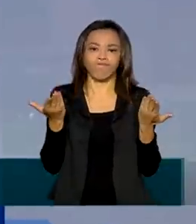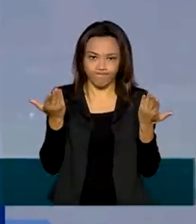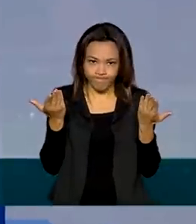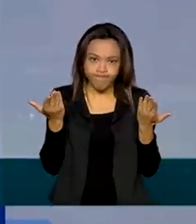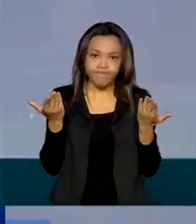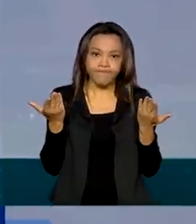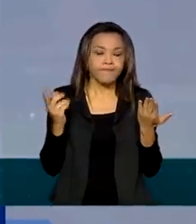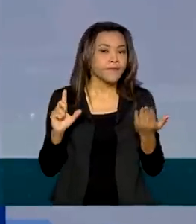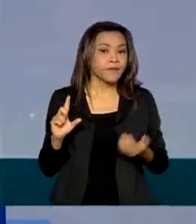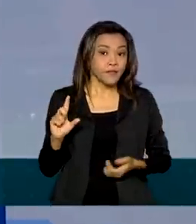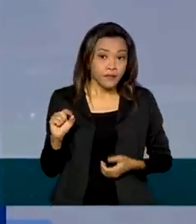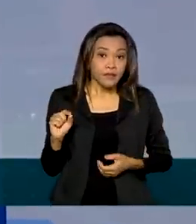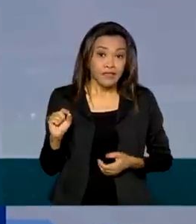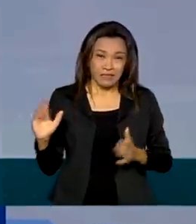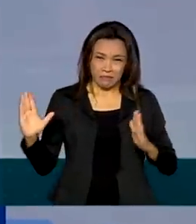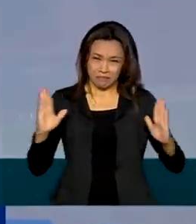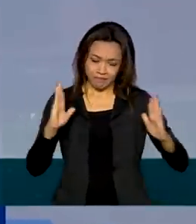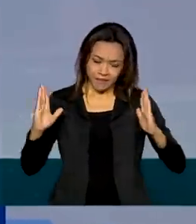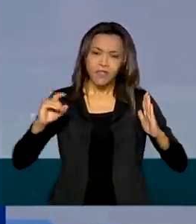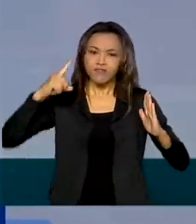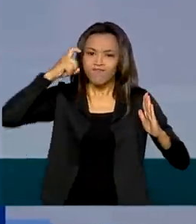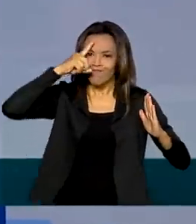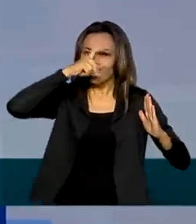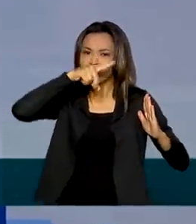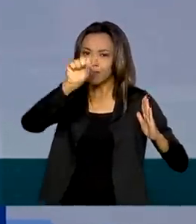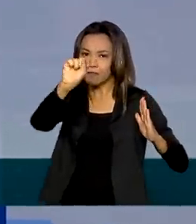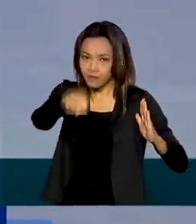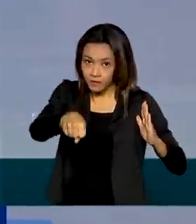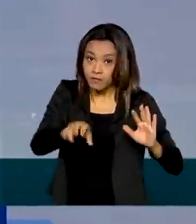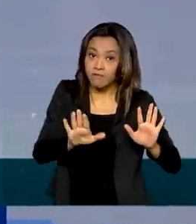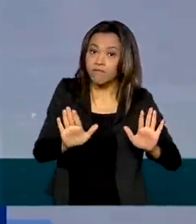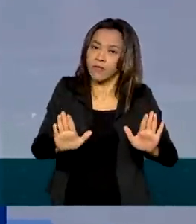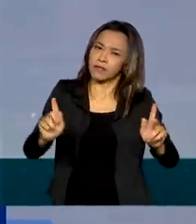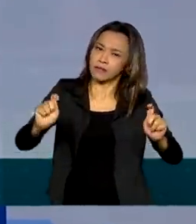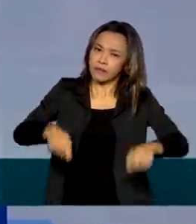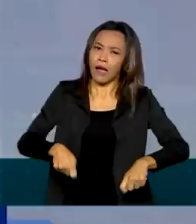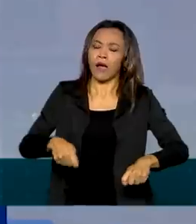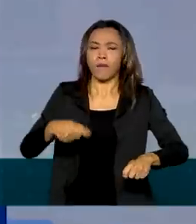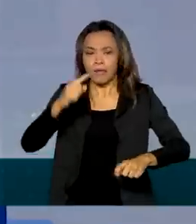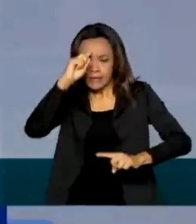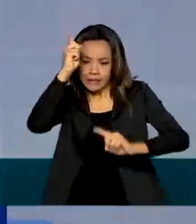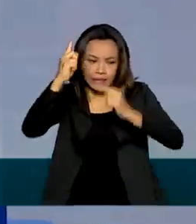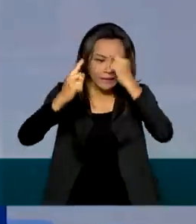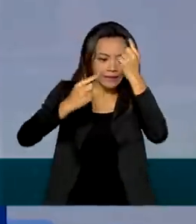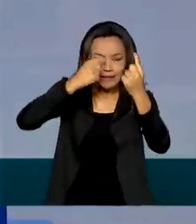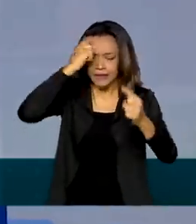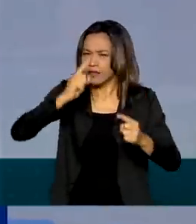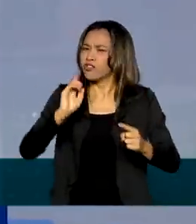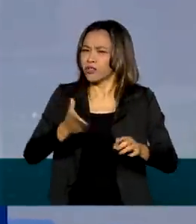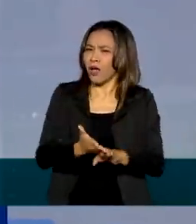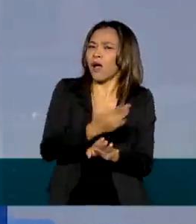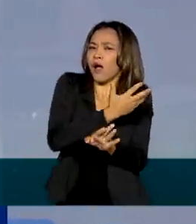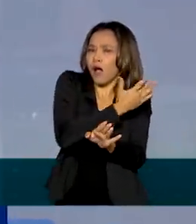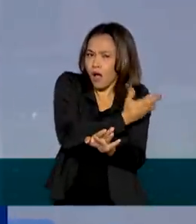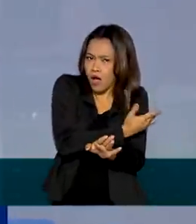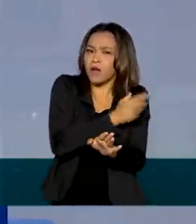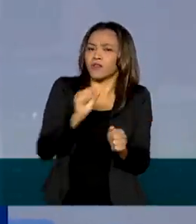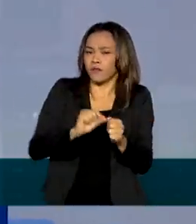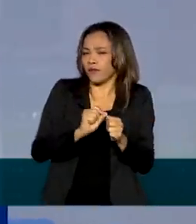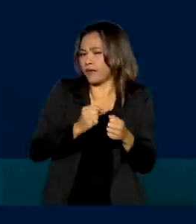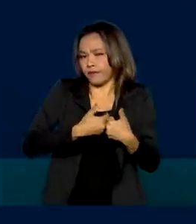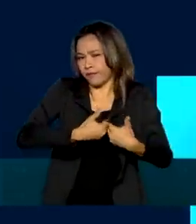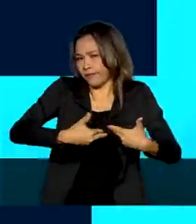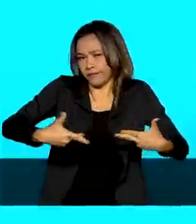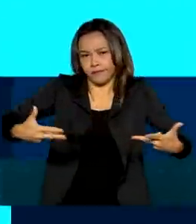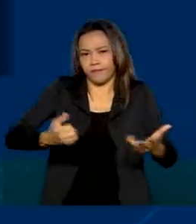que atravessa um momento difícil sim mas que tem capacidade de se Reinventar e fez isso várias vezes ao longo da